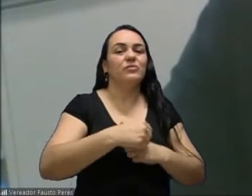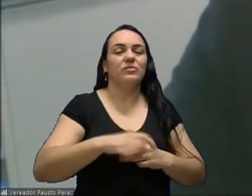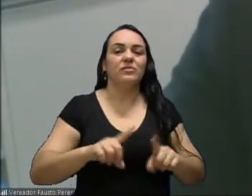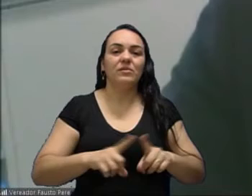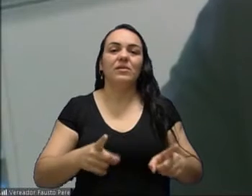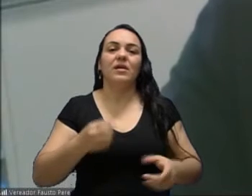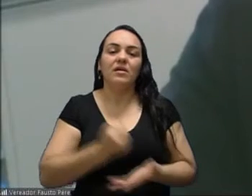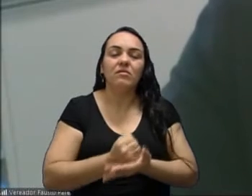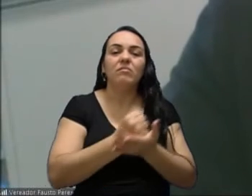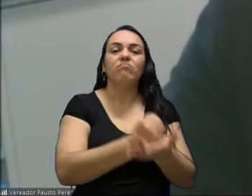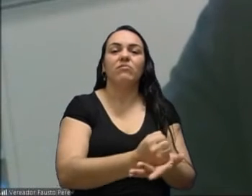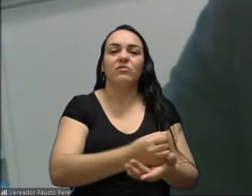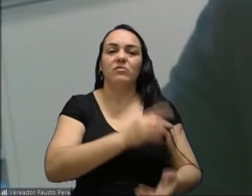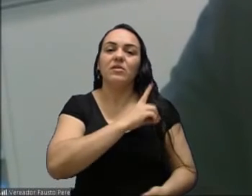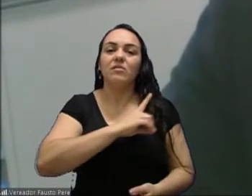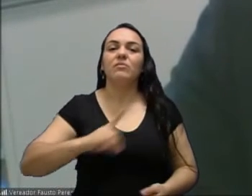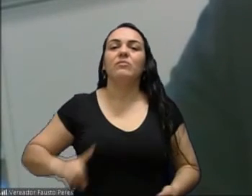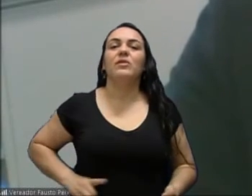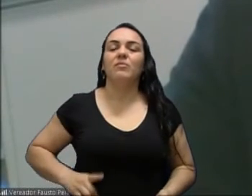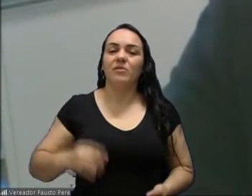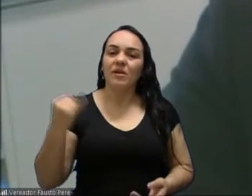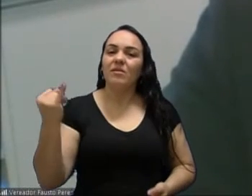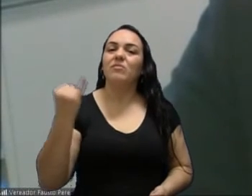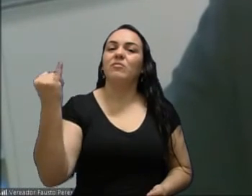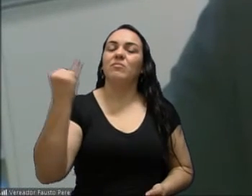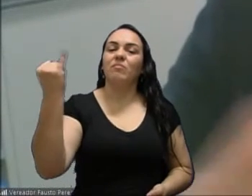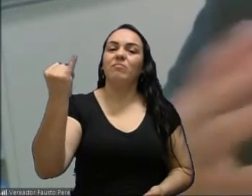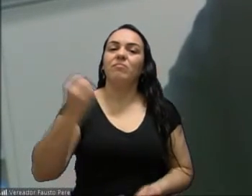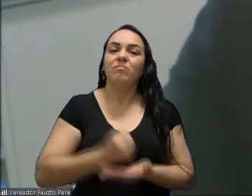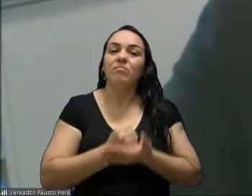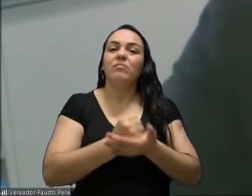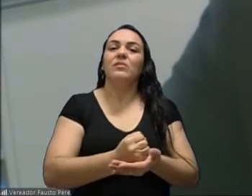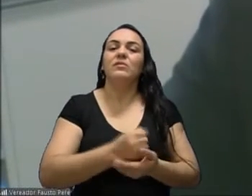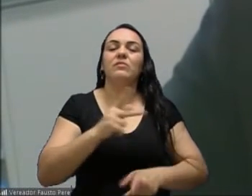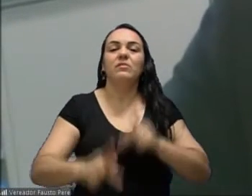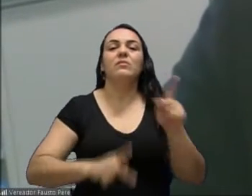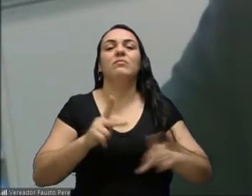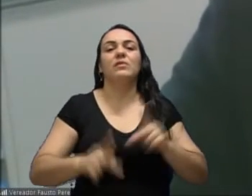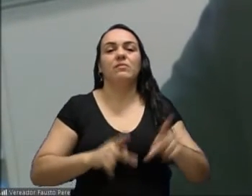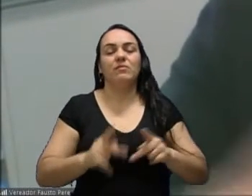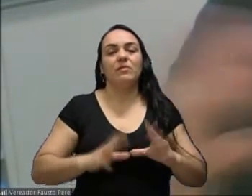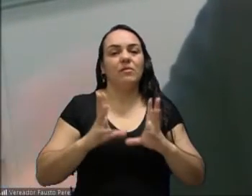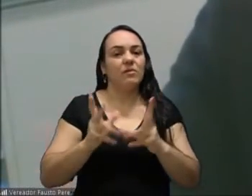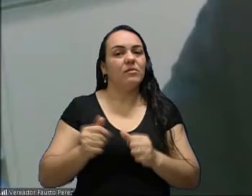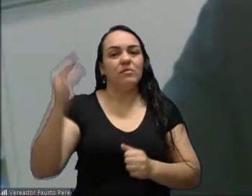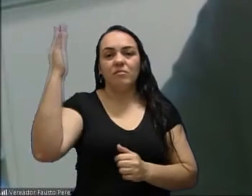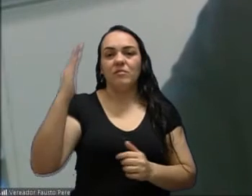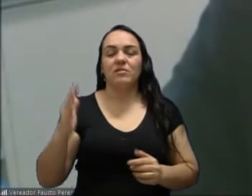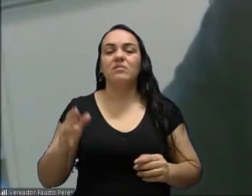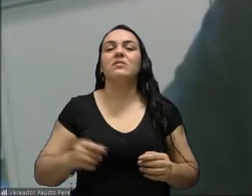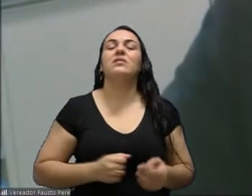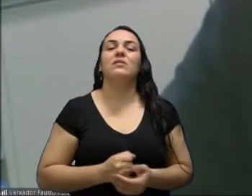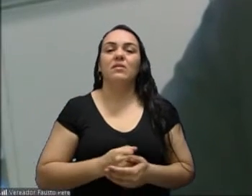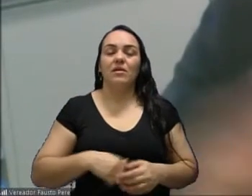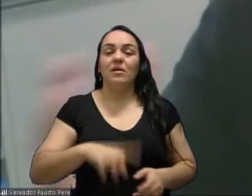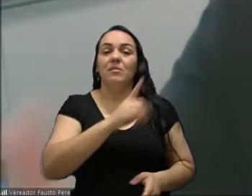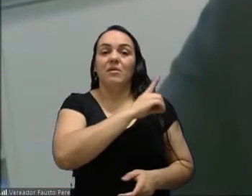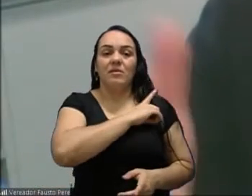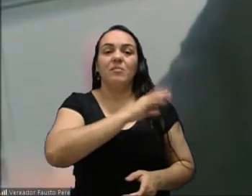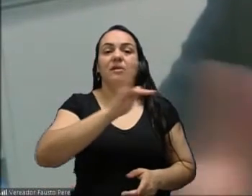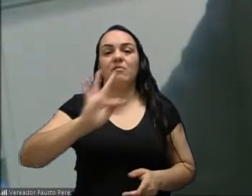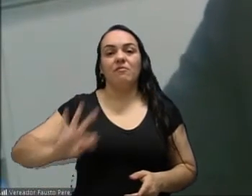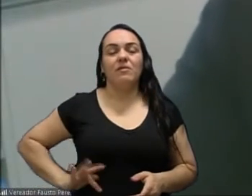manifestado aí de uma forma muito importante a favor dessa população e de todos os brasileiros no geral que ele é um deputado federal